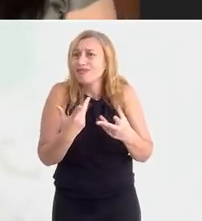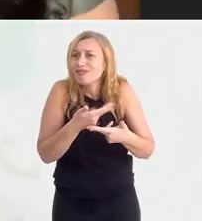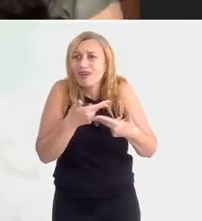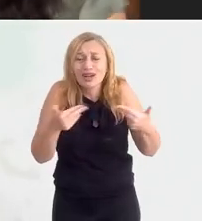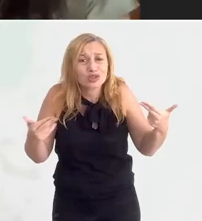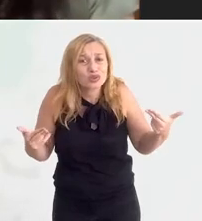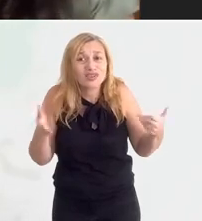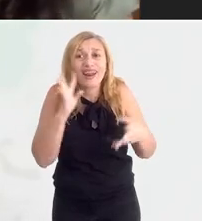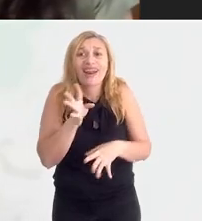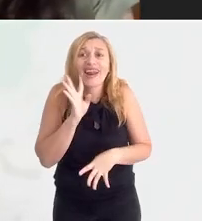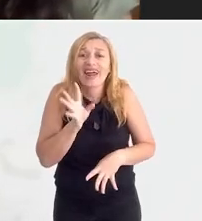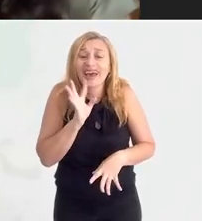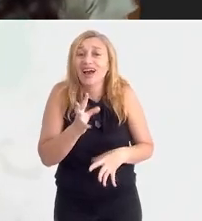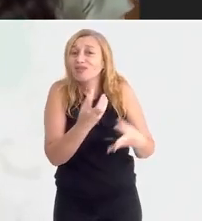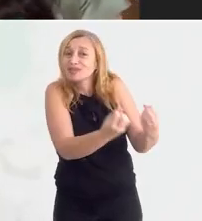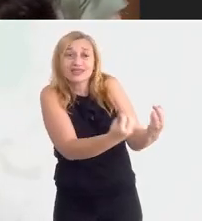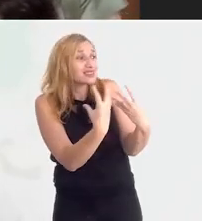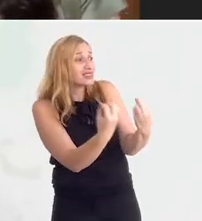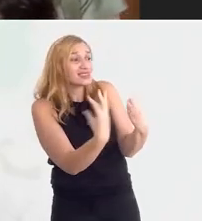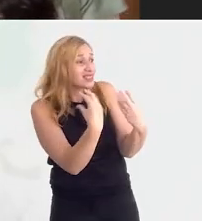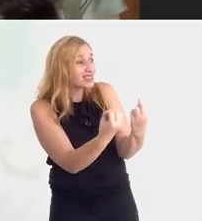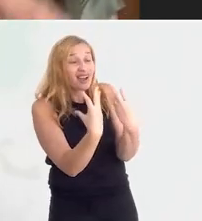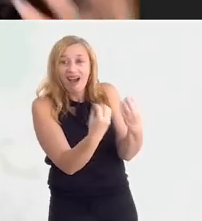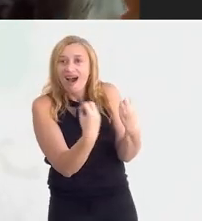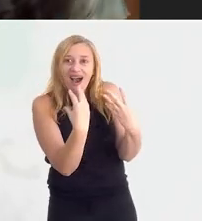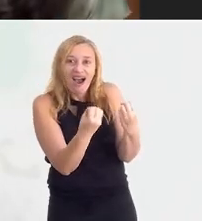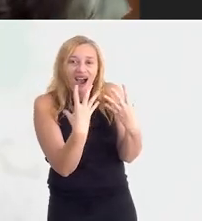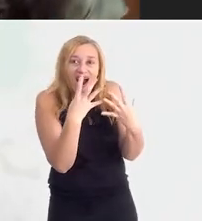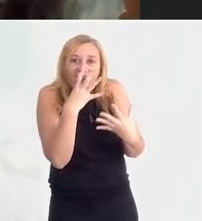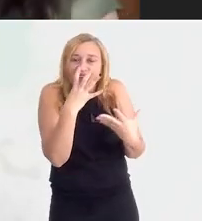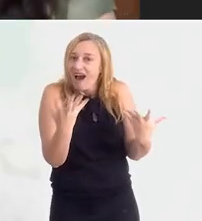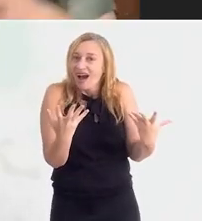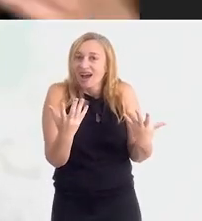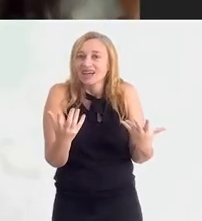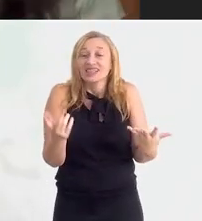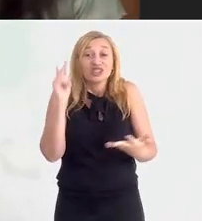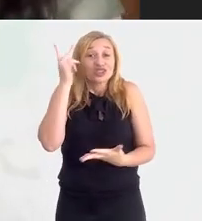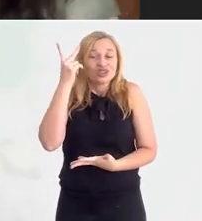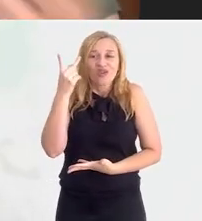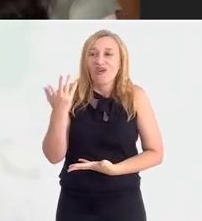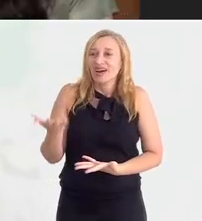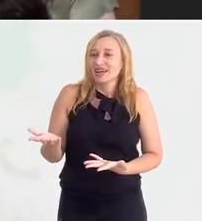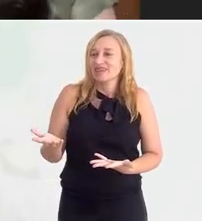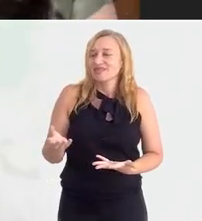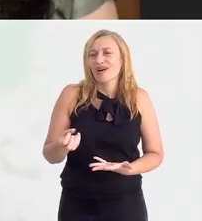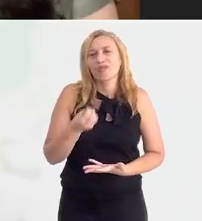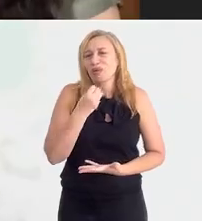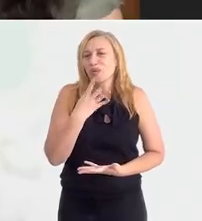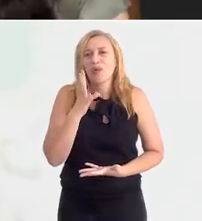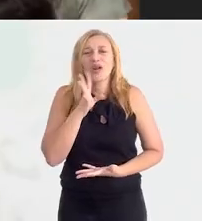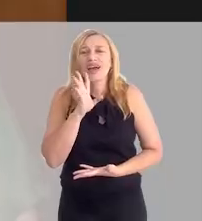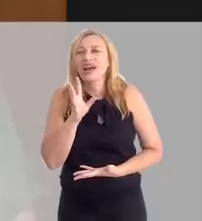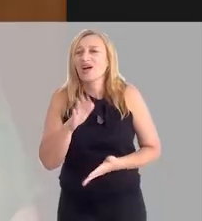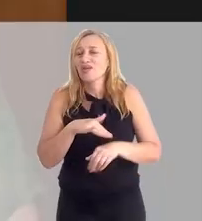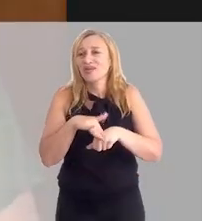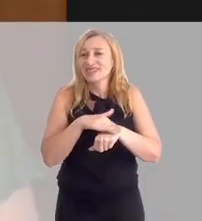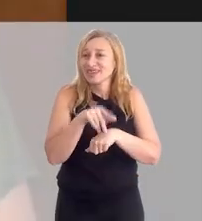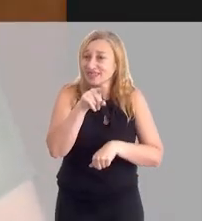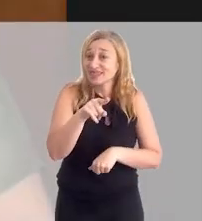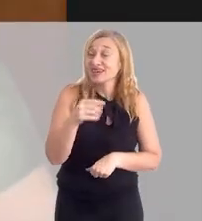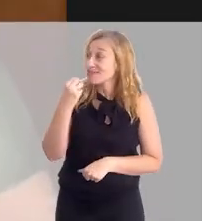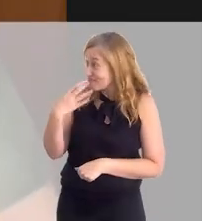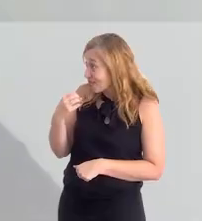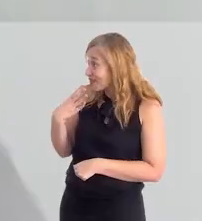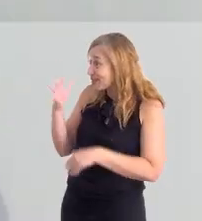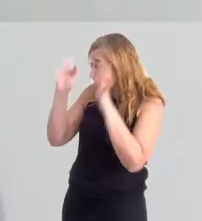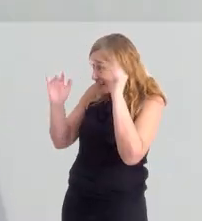porque é muita coisa bacana que você traz, é muito ensinamento, são muitas lições de vida, é muita história. Muito legal conversar com Ah, que você.